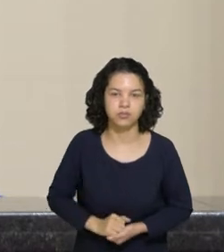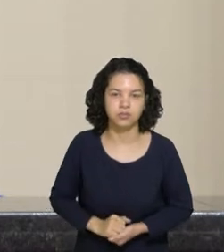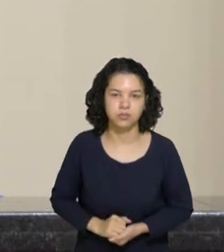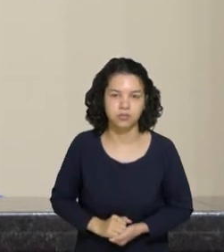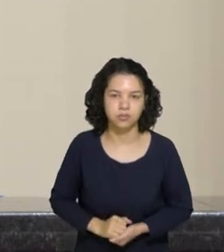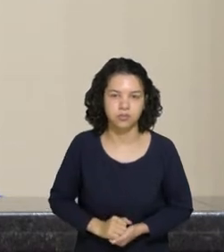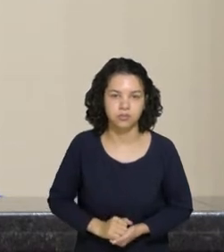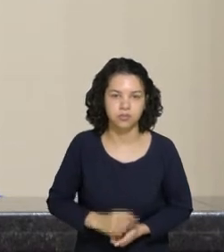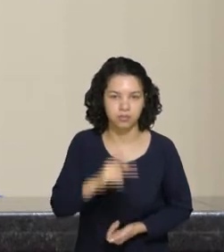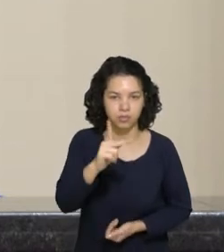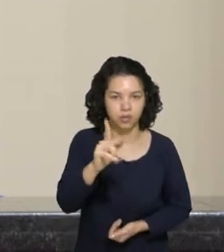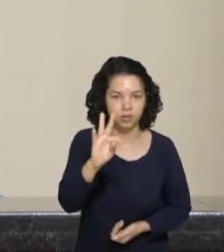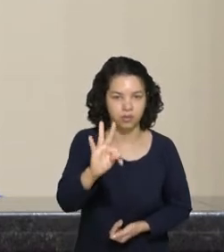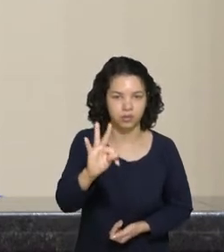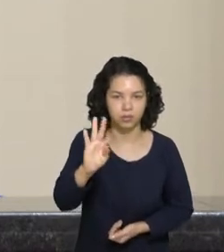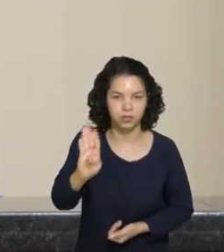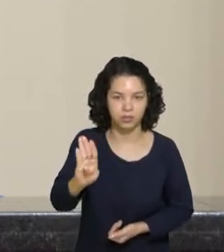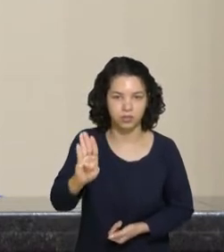PTB,